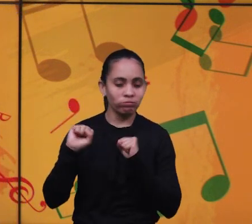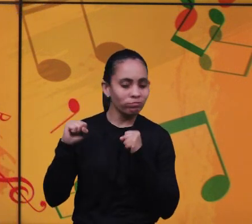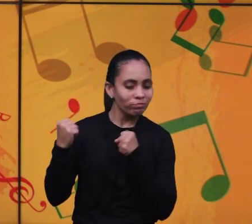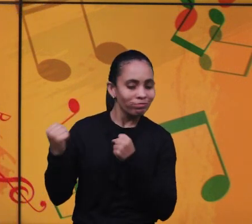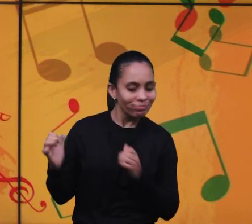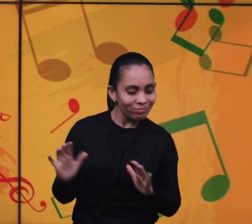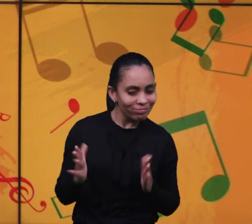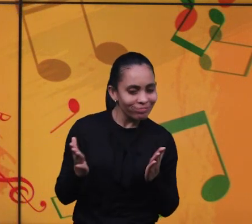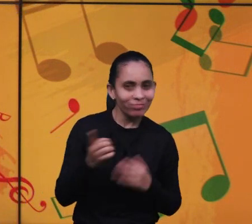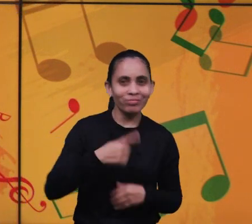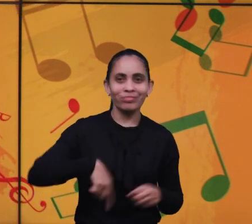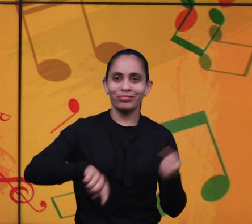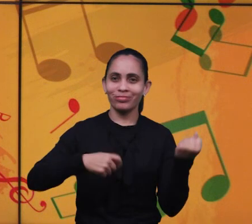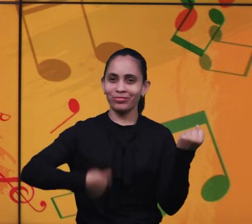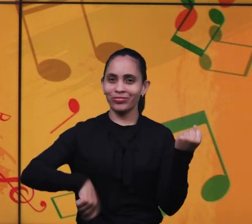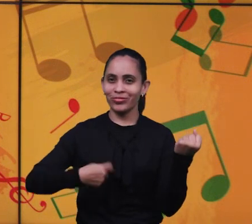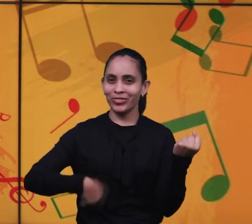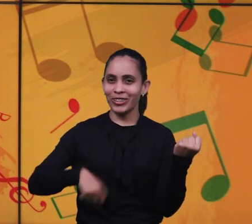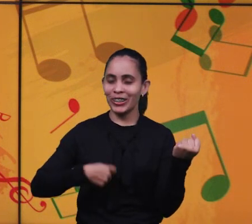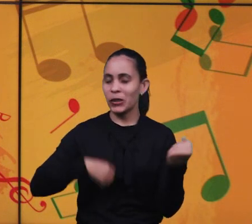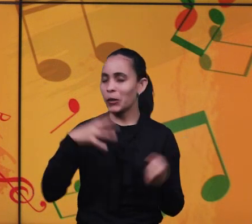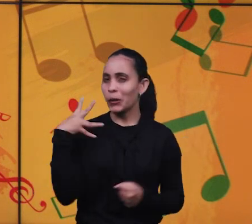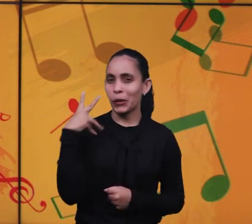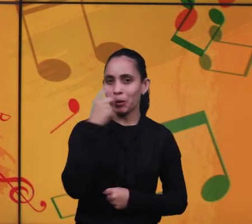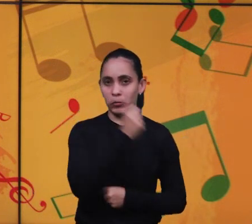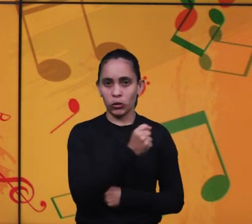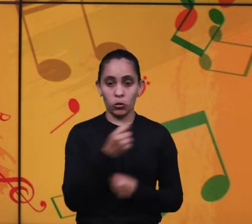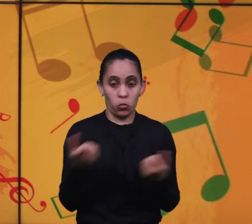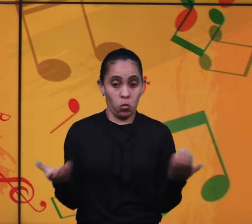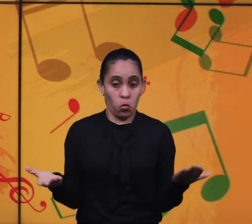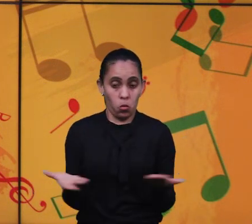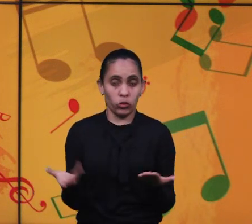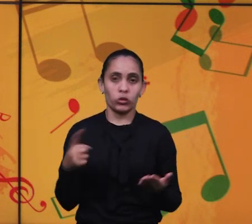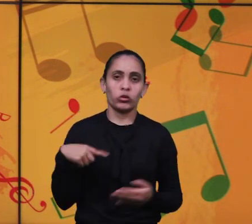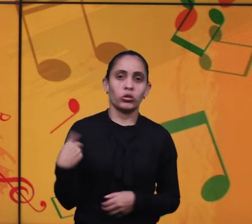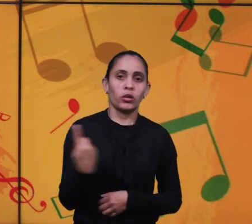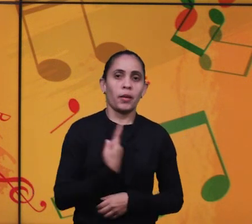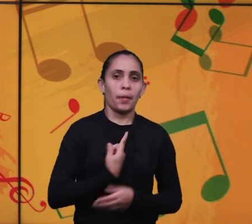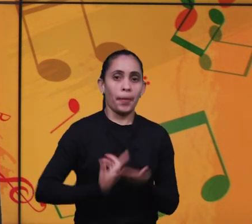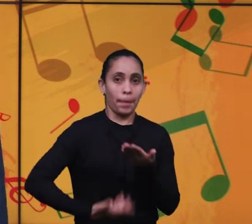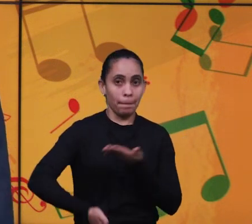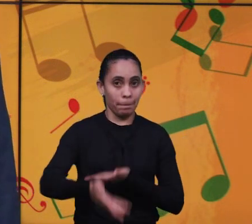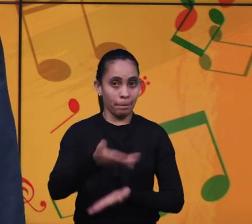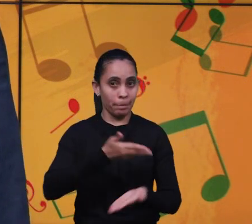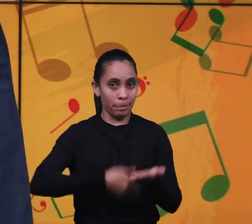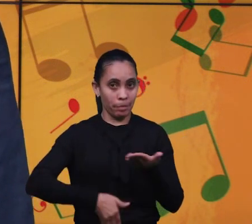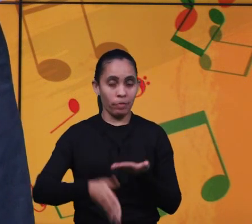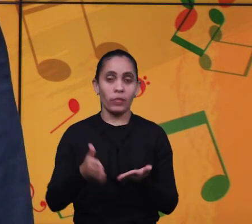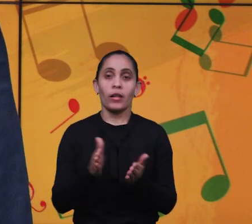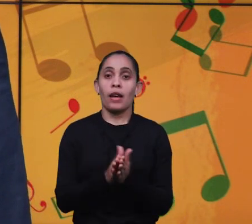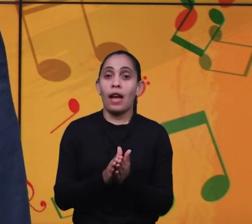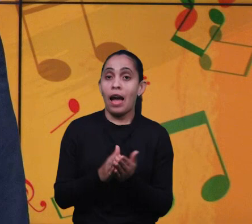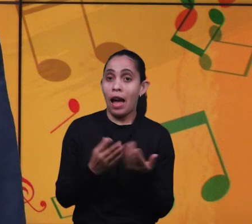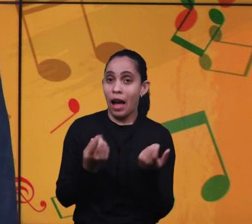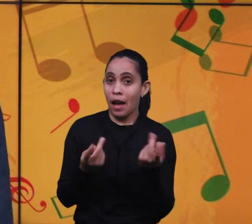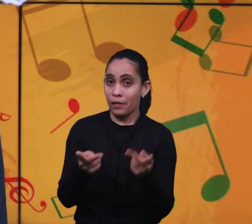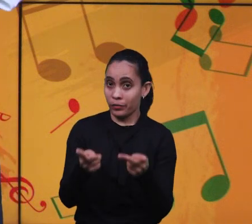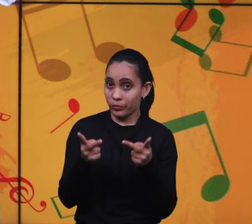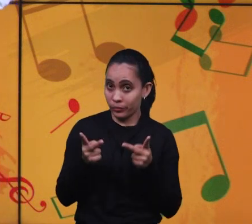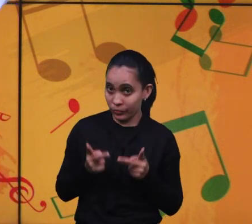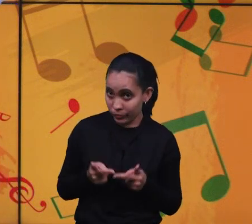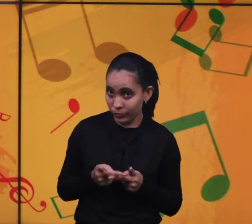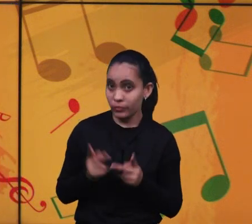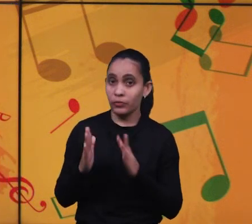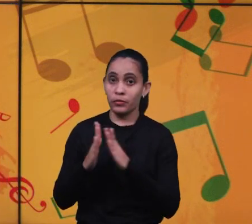por vermos vocês tocando tão direitinho. E hoje nós vamos compartilhar a visita que fizemos à igreja de